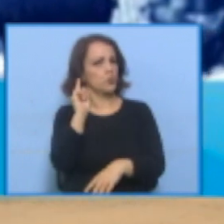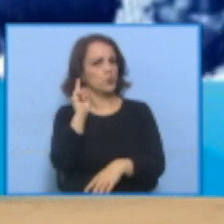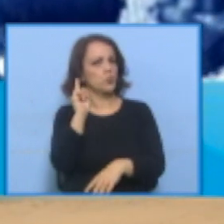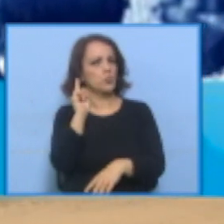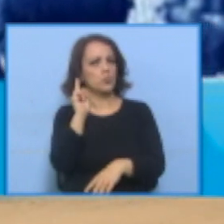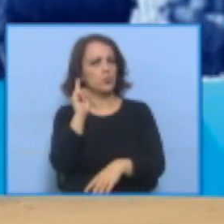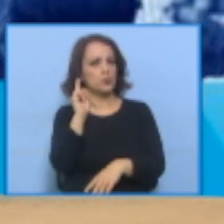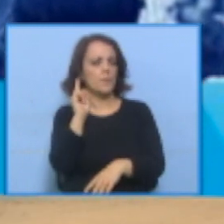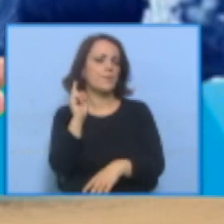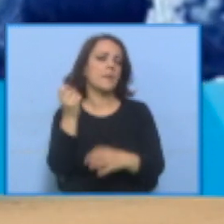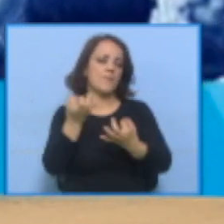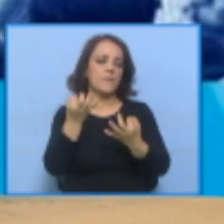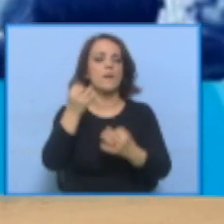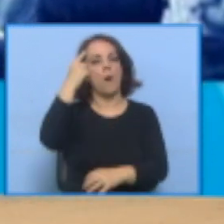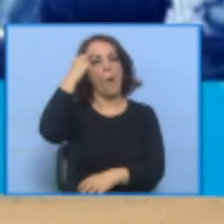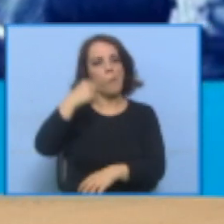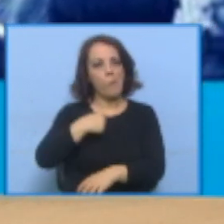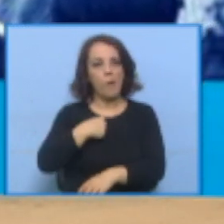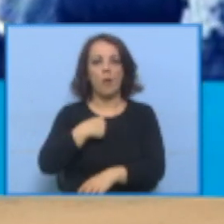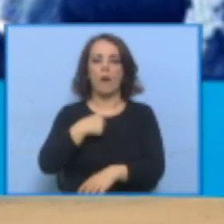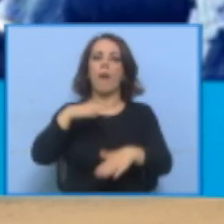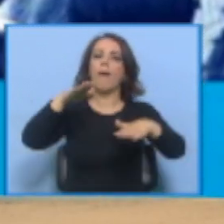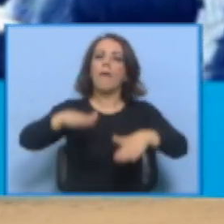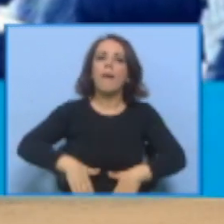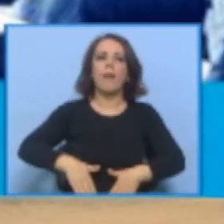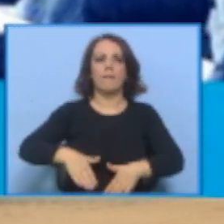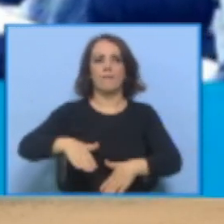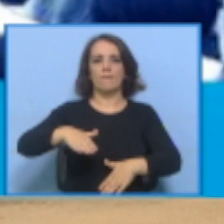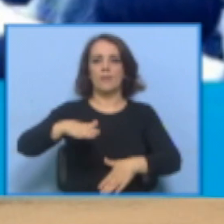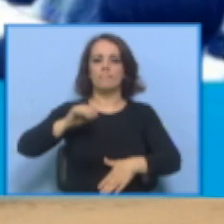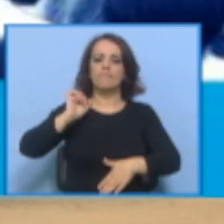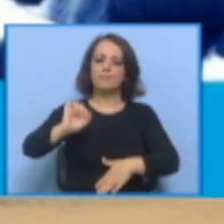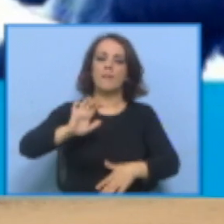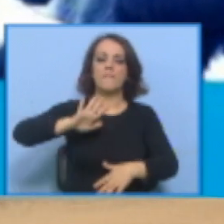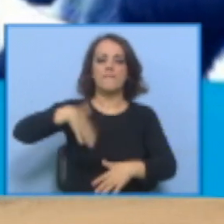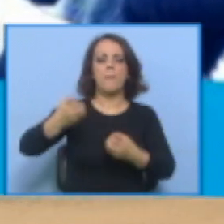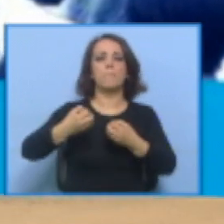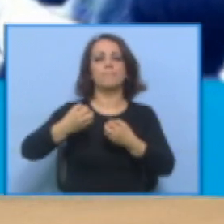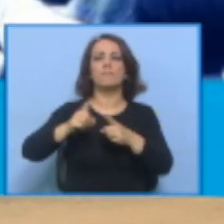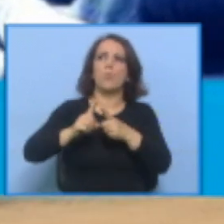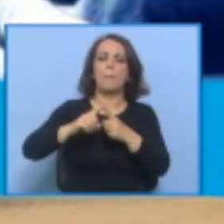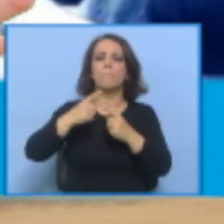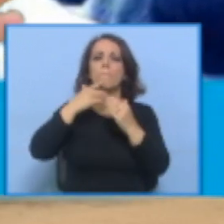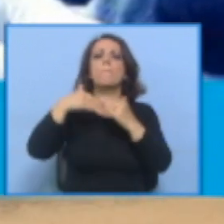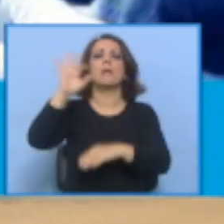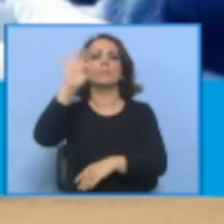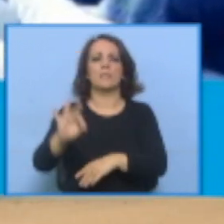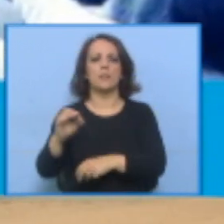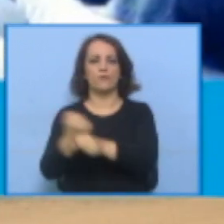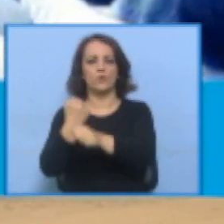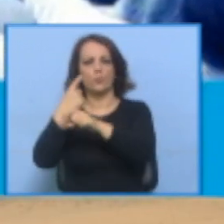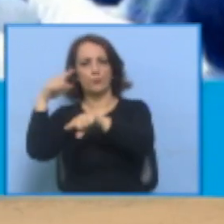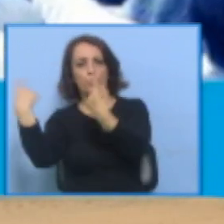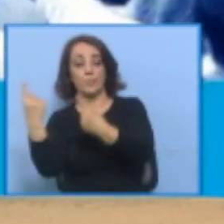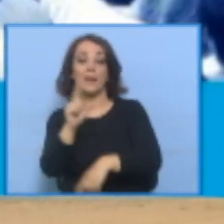e naturalmente que nós sabemos que as greves que têm sido feitas têm sido mais greves na função pública, menos... Mas em alguns setores profissionais